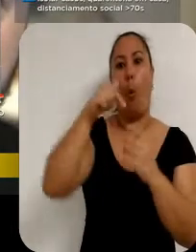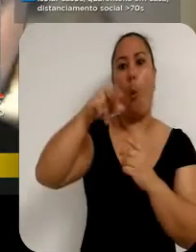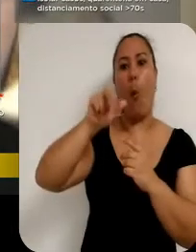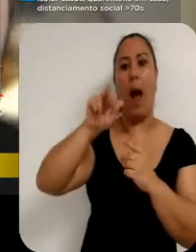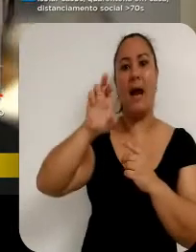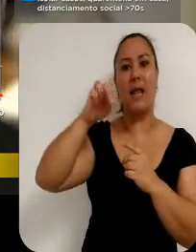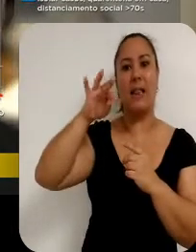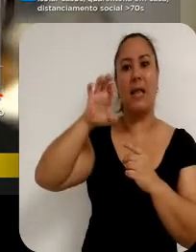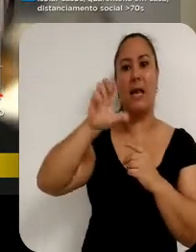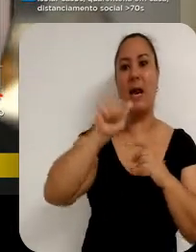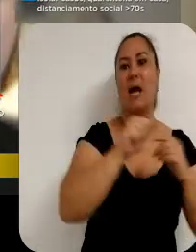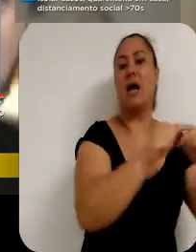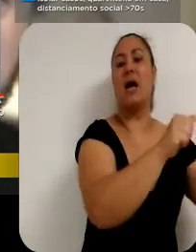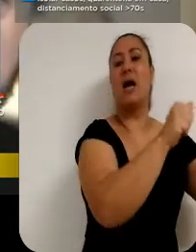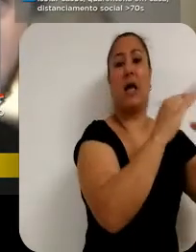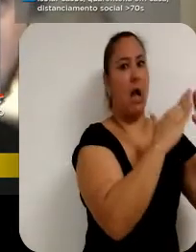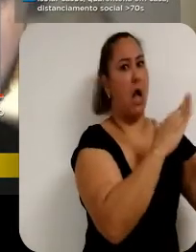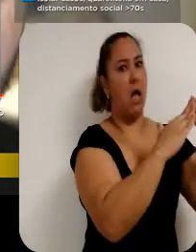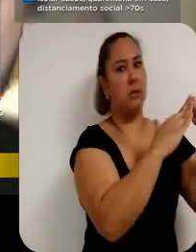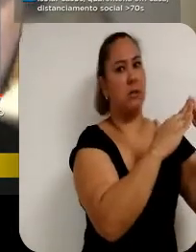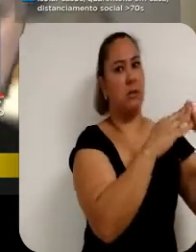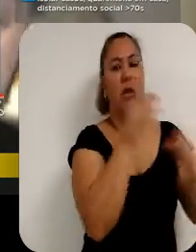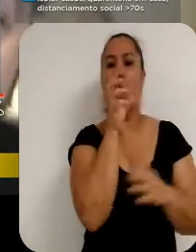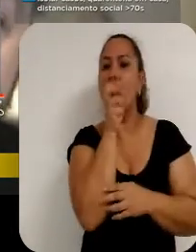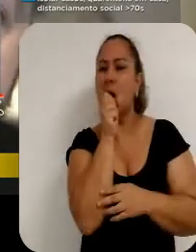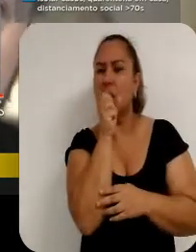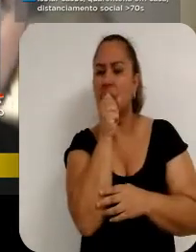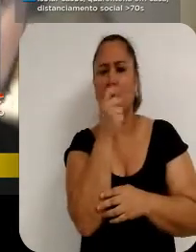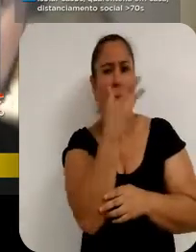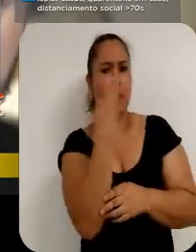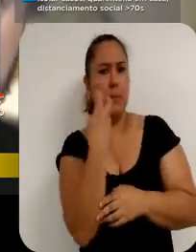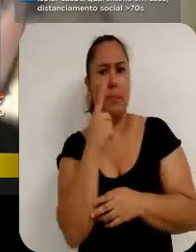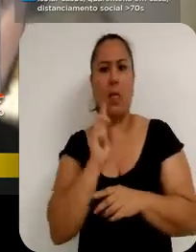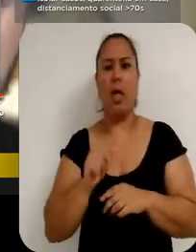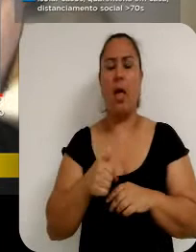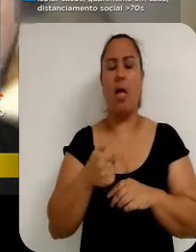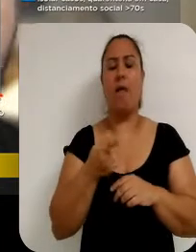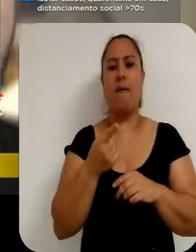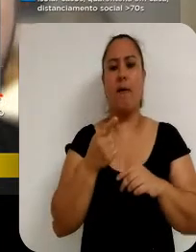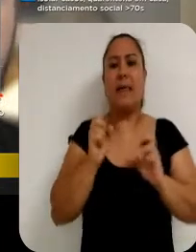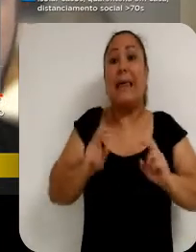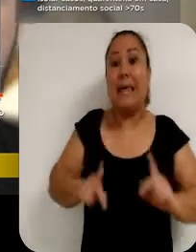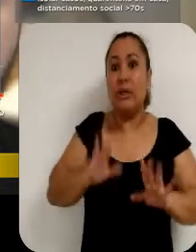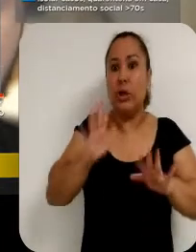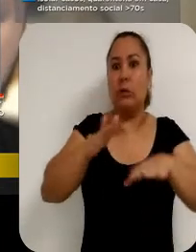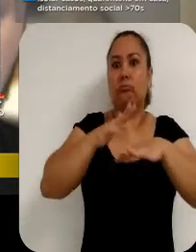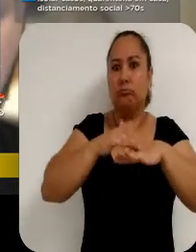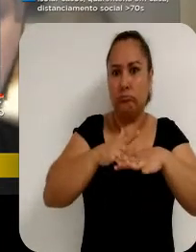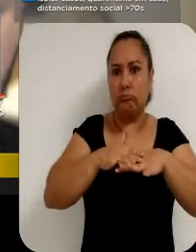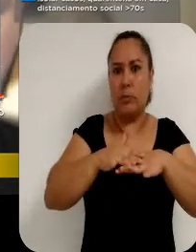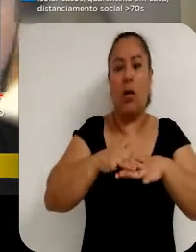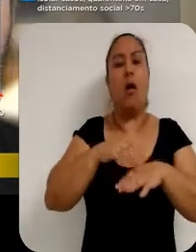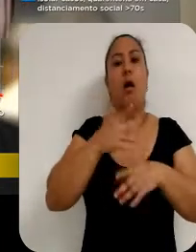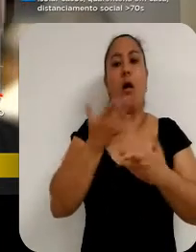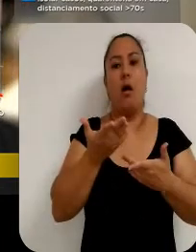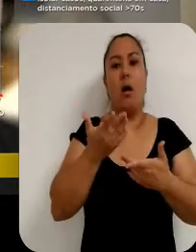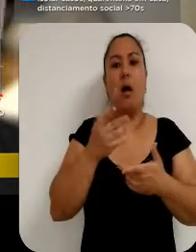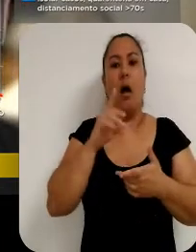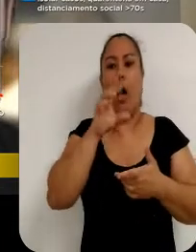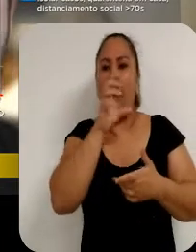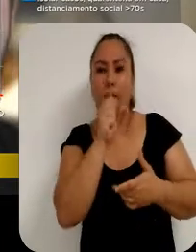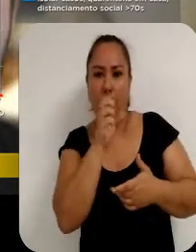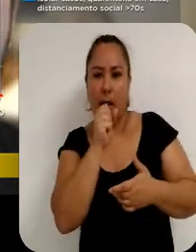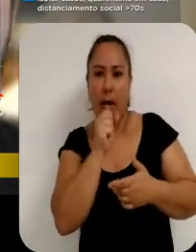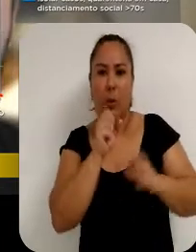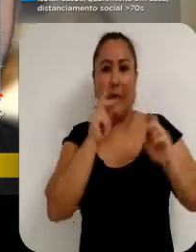vírus, fica em casa. Em amarelo é quem eu detecto que está com o vírus e quem está ao redor dessa pessoa vai ficar